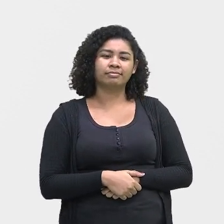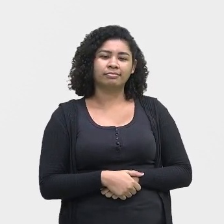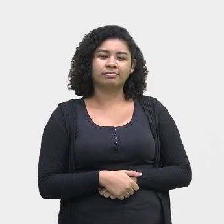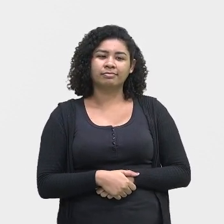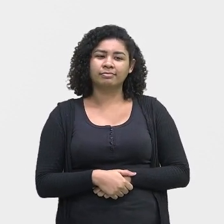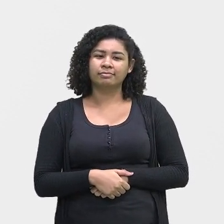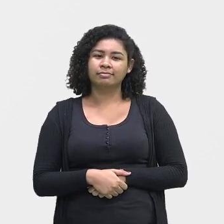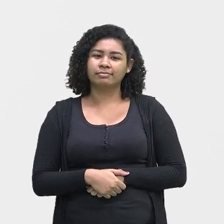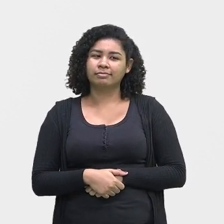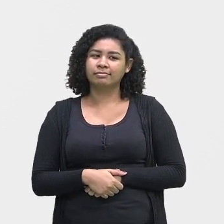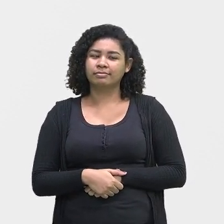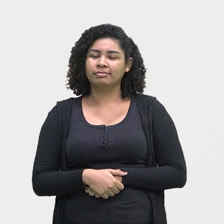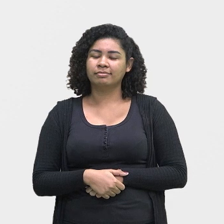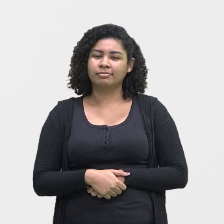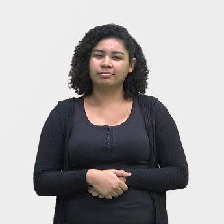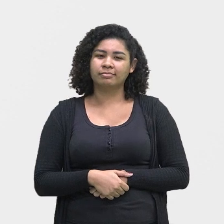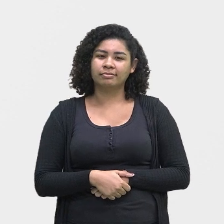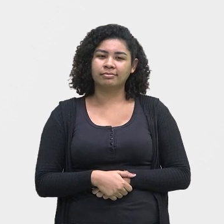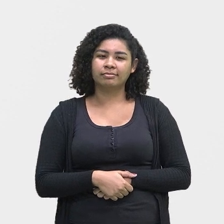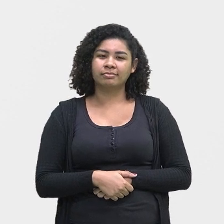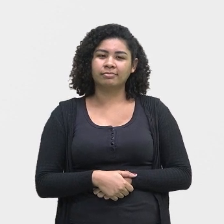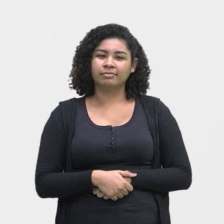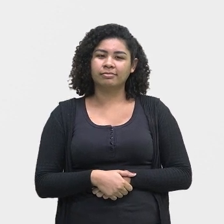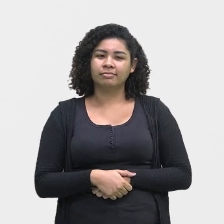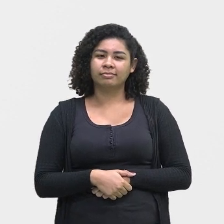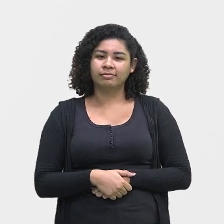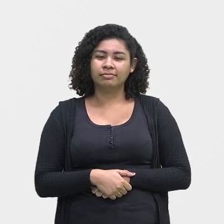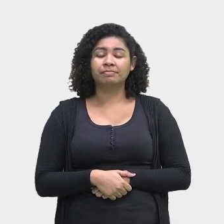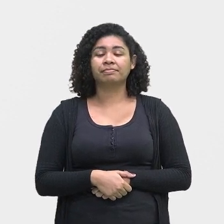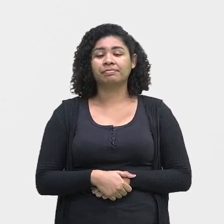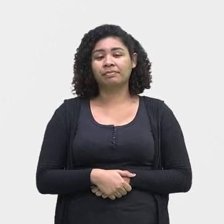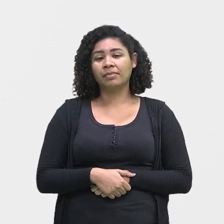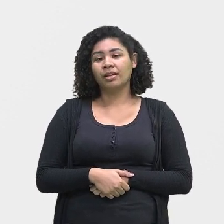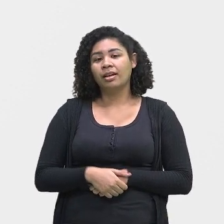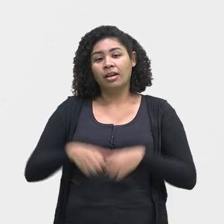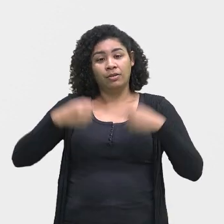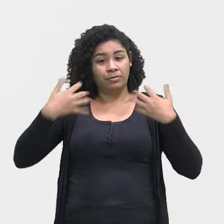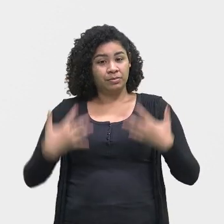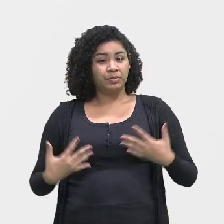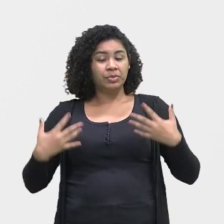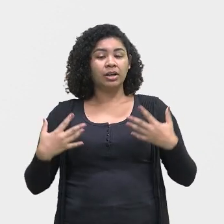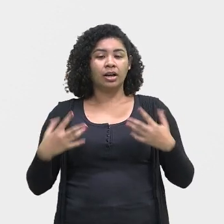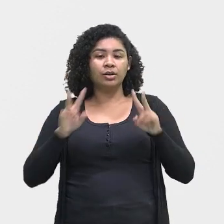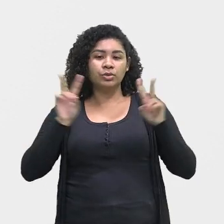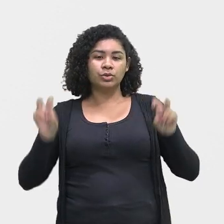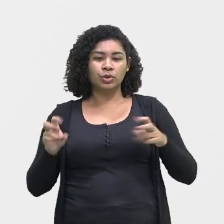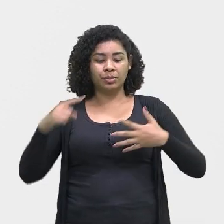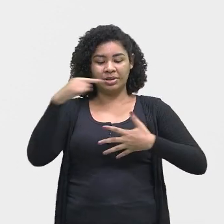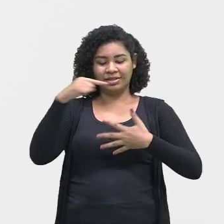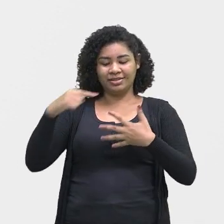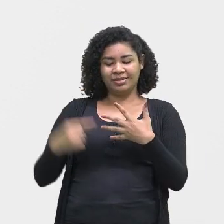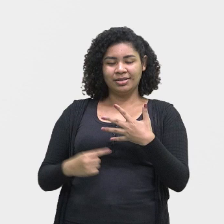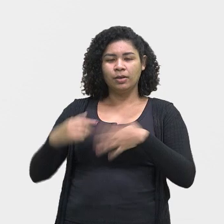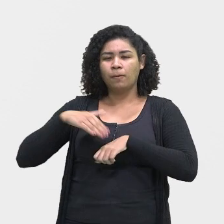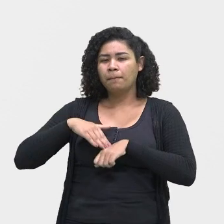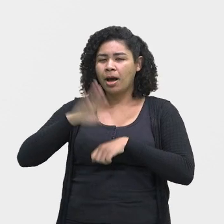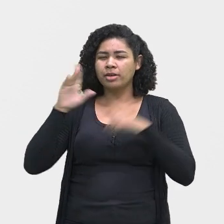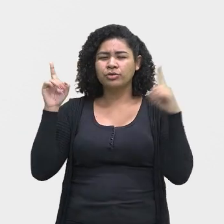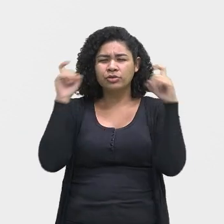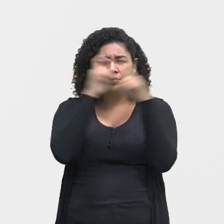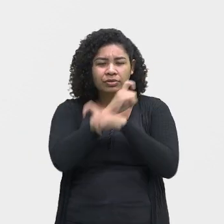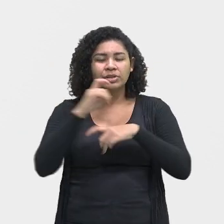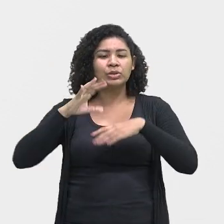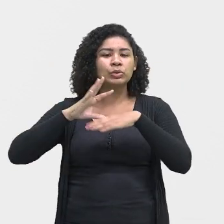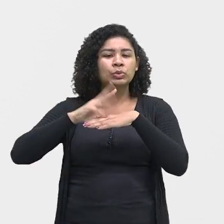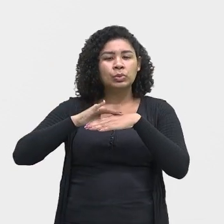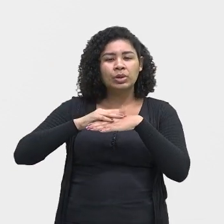medical conditions. A gente vai falar sobre das 5 mais raras e mais estranhas condições